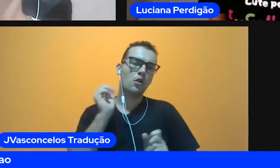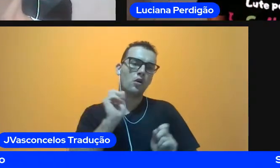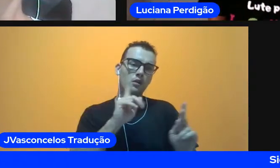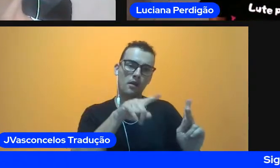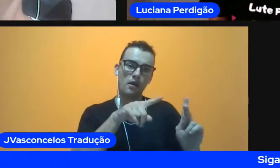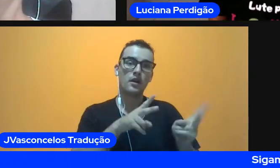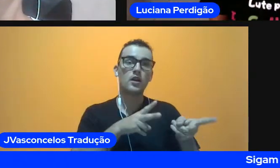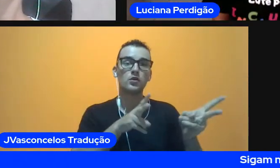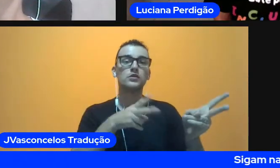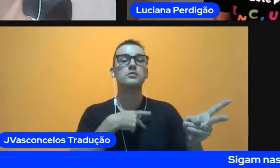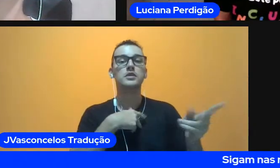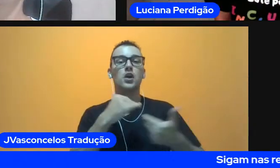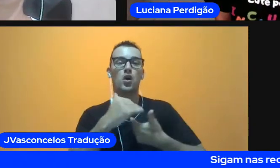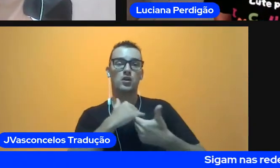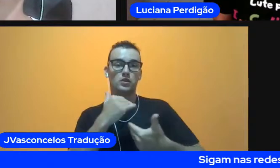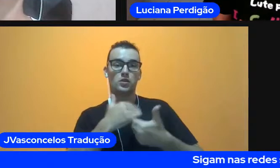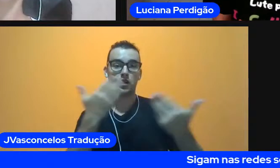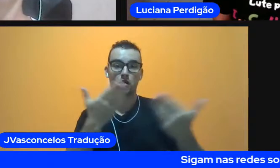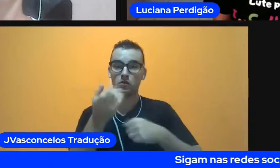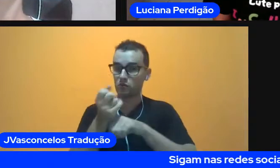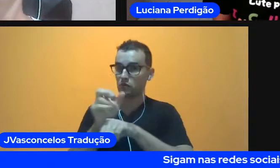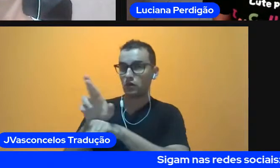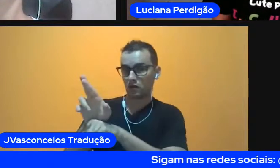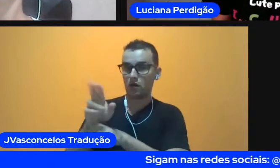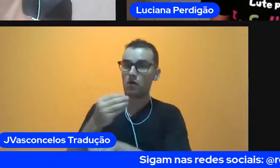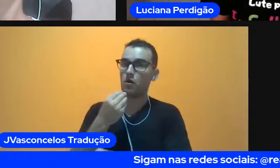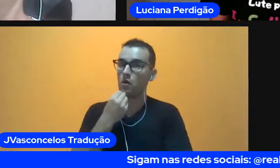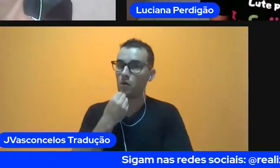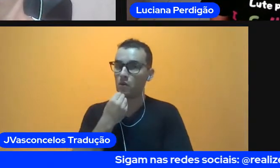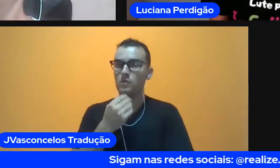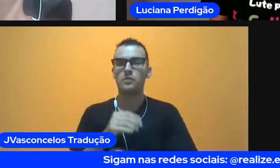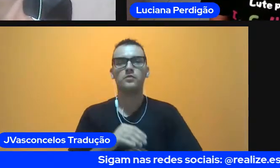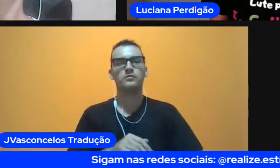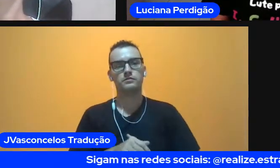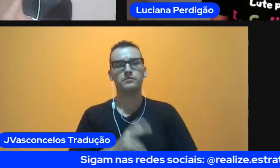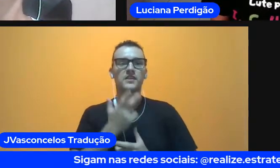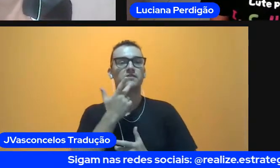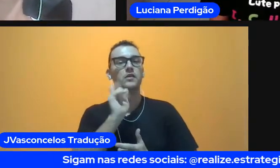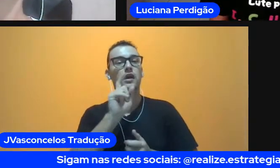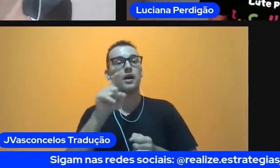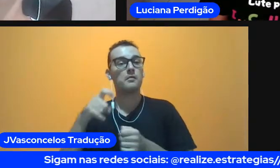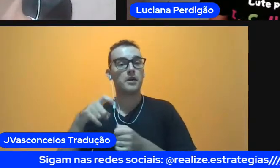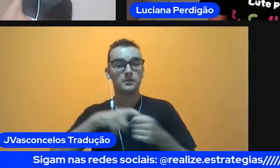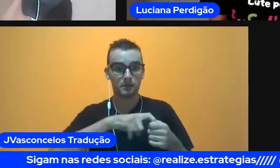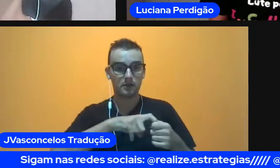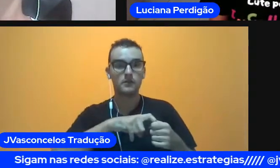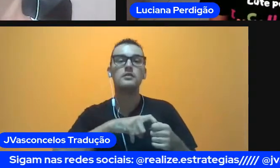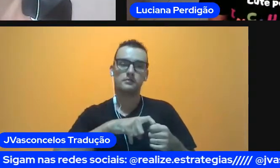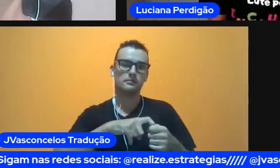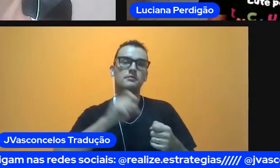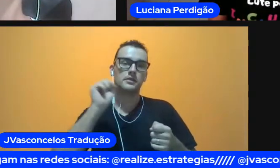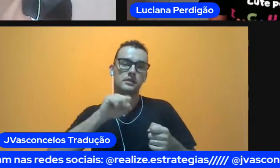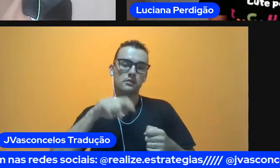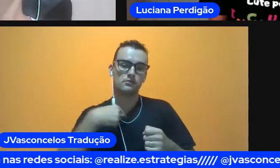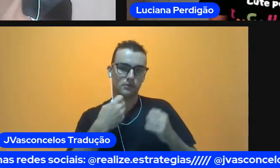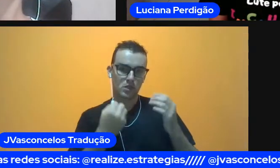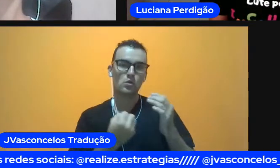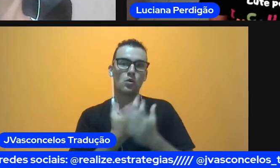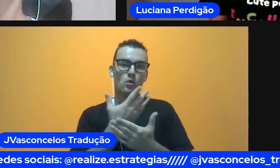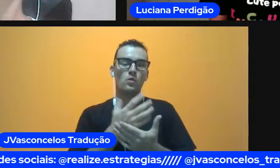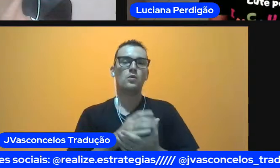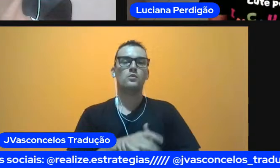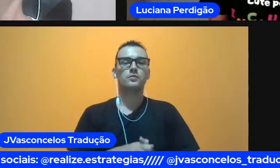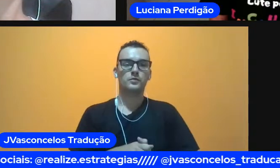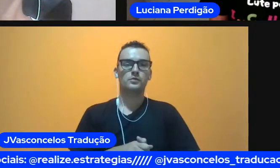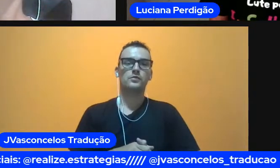como minha orientadora agora no doutorado, né? A gente fala que é uma parceria que a gente criou.